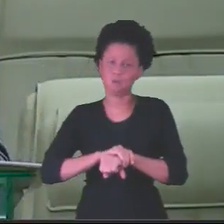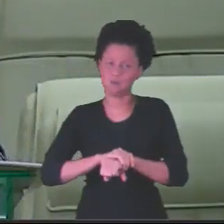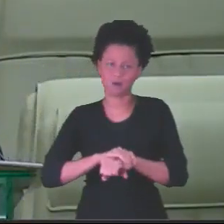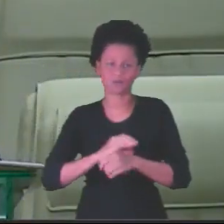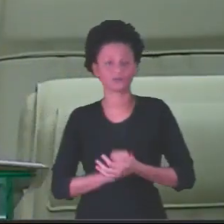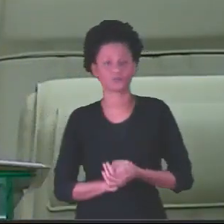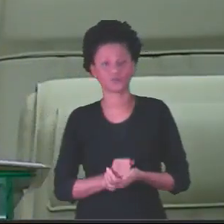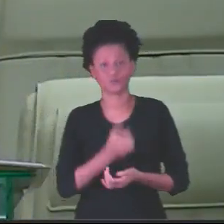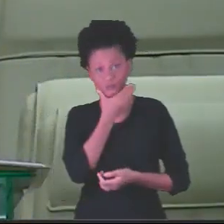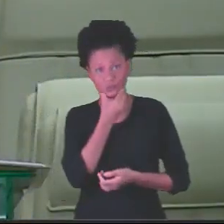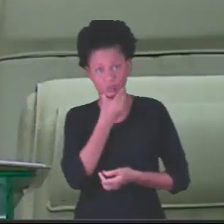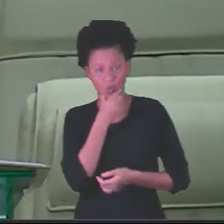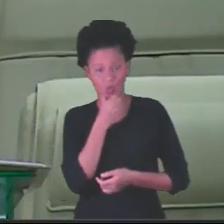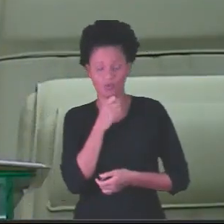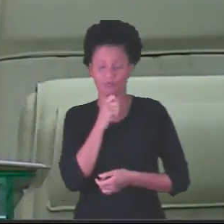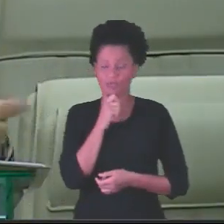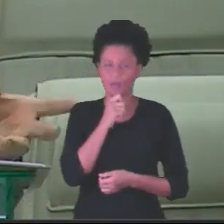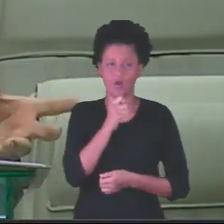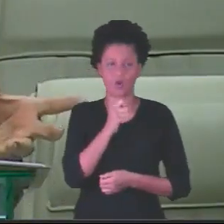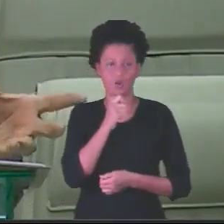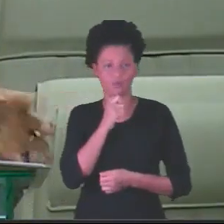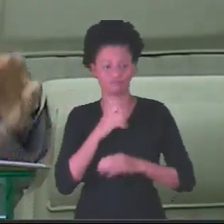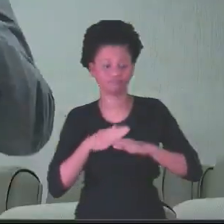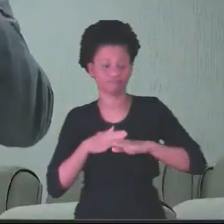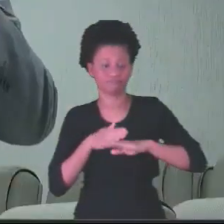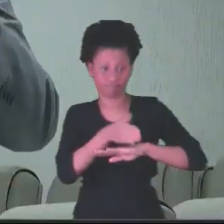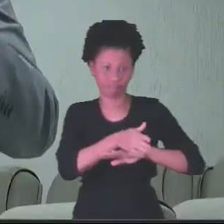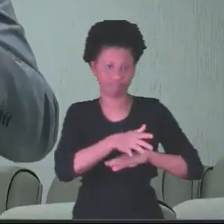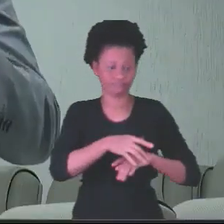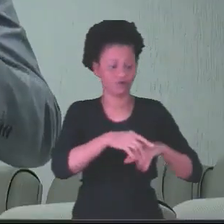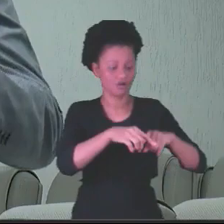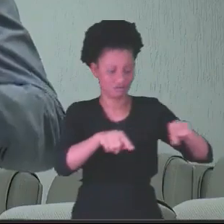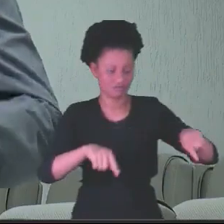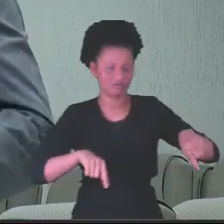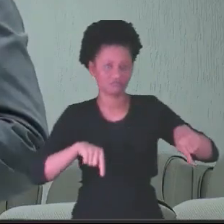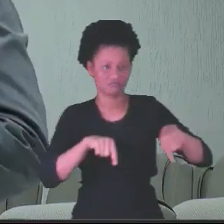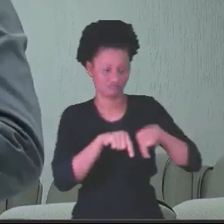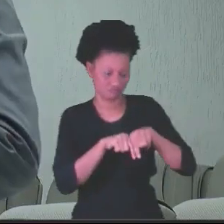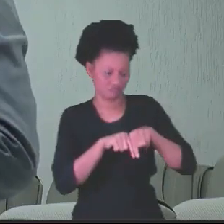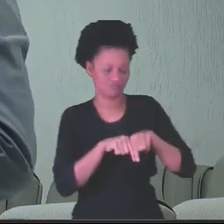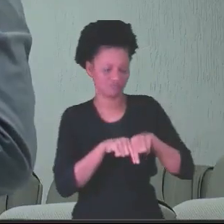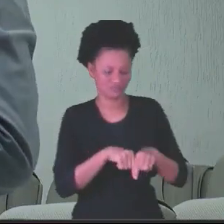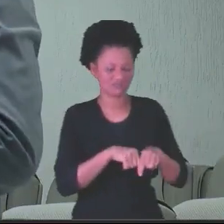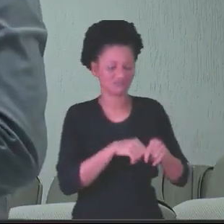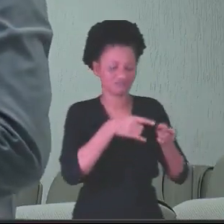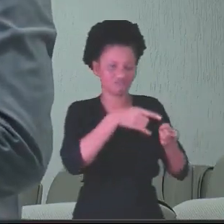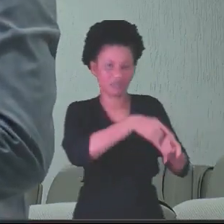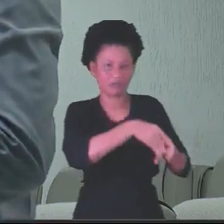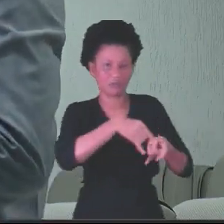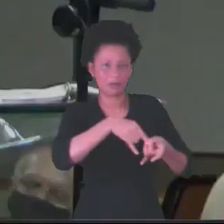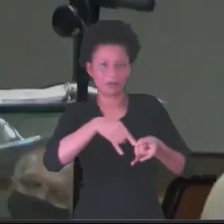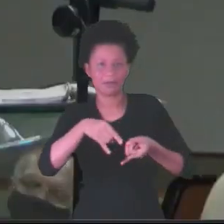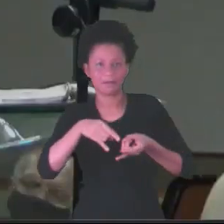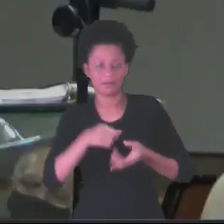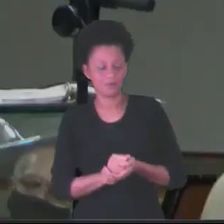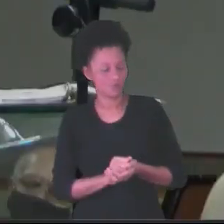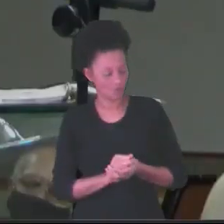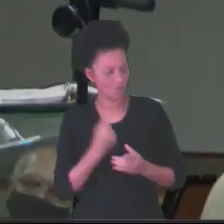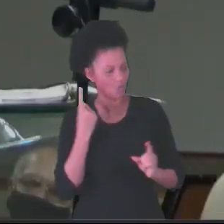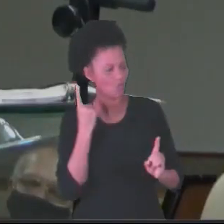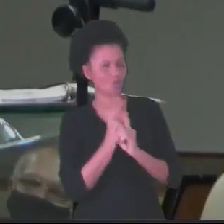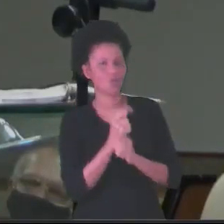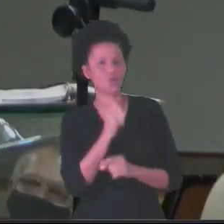e o repórter bom adentrou em um daqueles apartamentos encontrou uma jovem